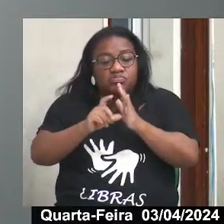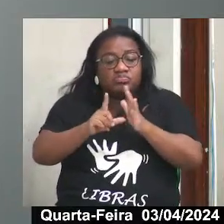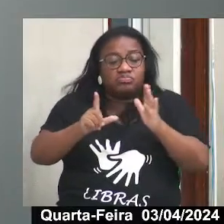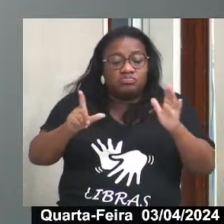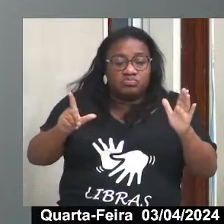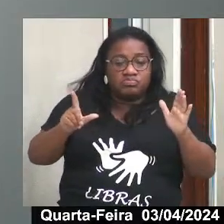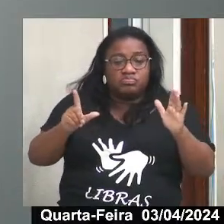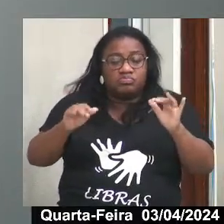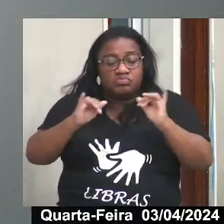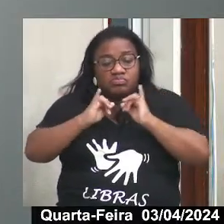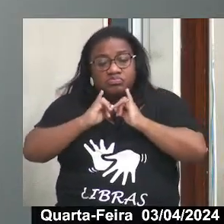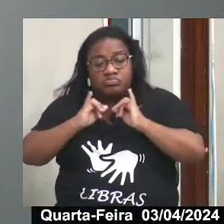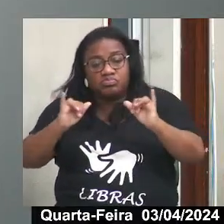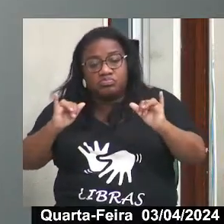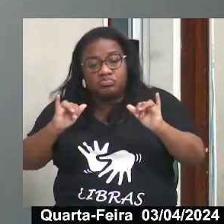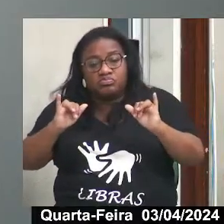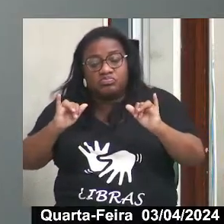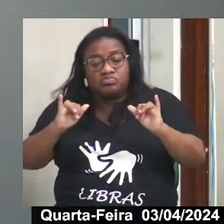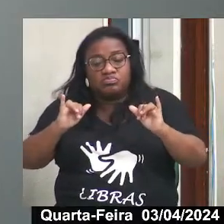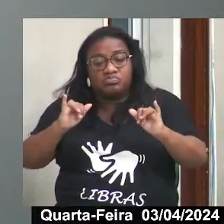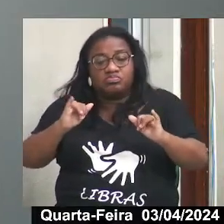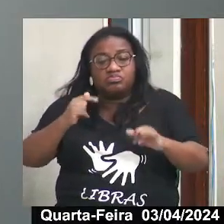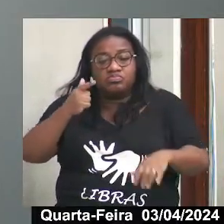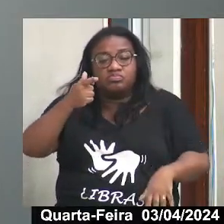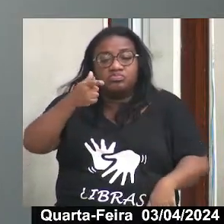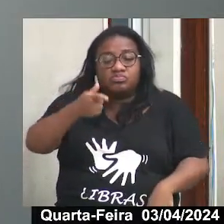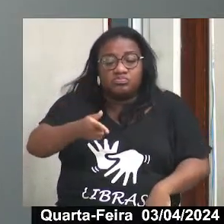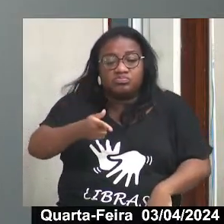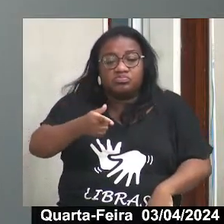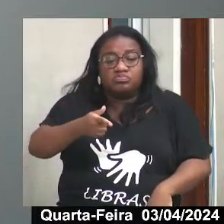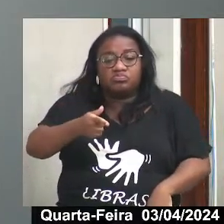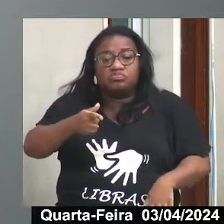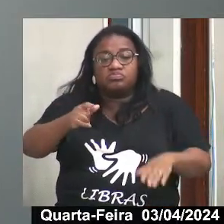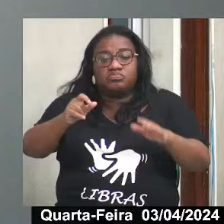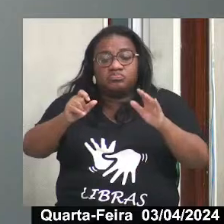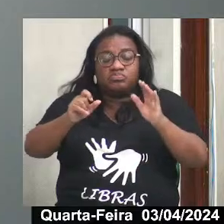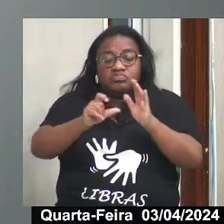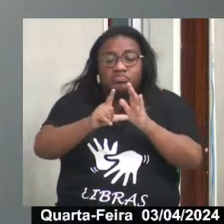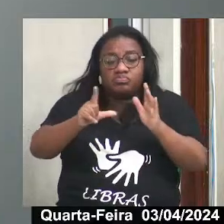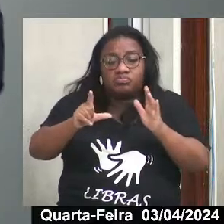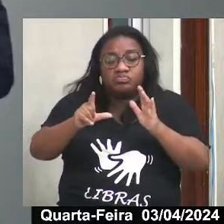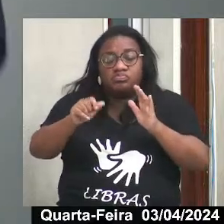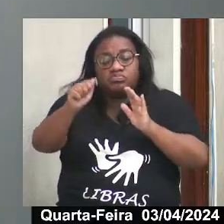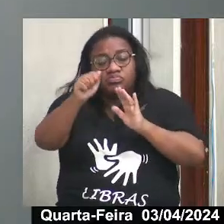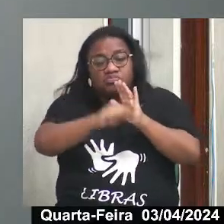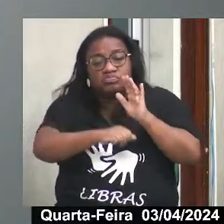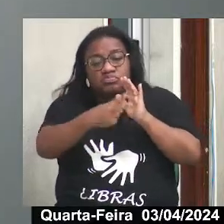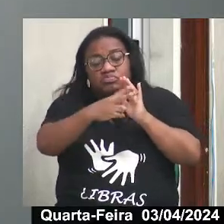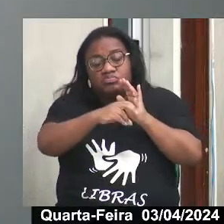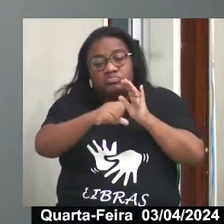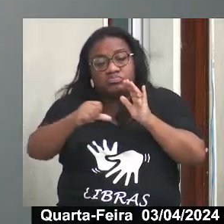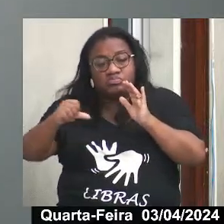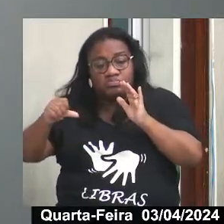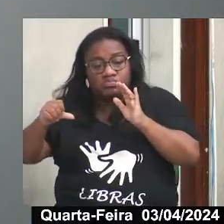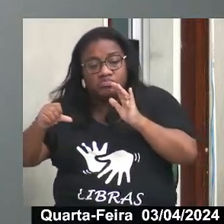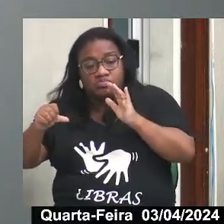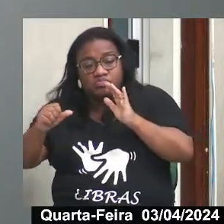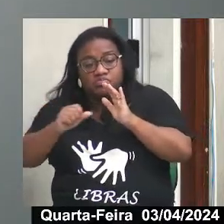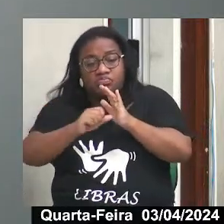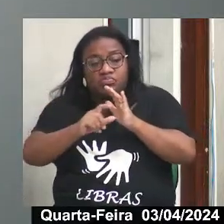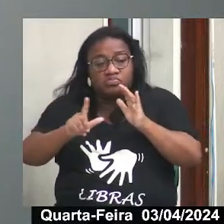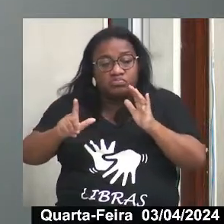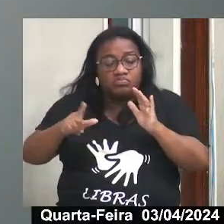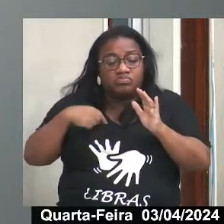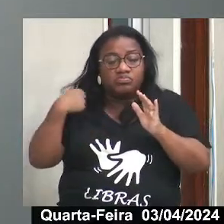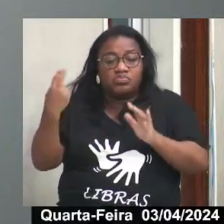que a nossa fala ela é inviolável, garantida pelo artigo 29, inciso 8º da nossa